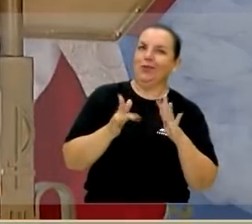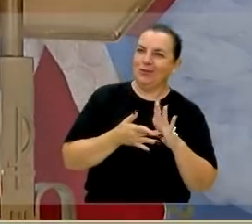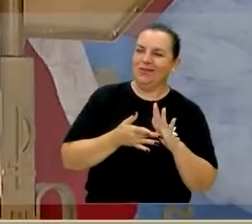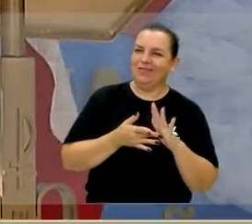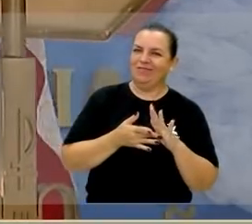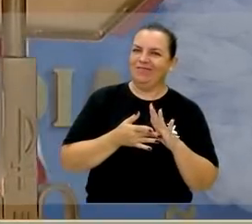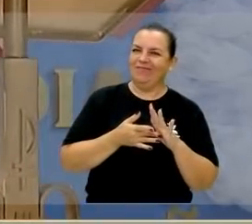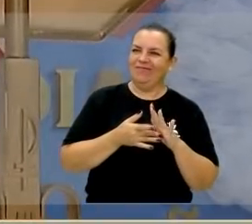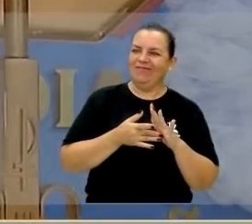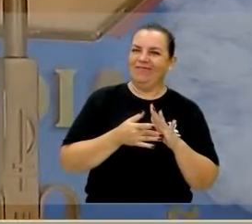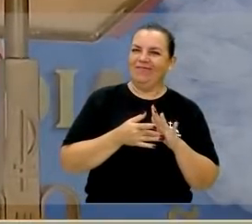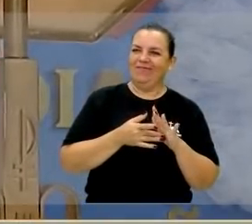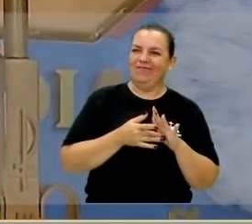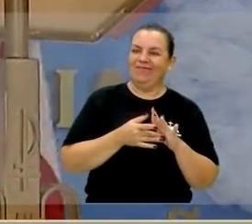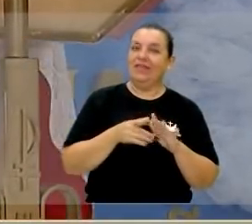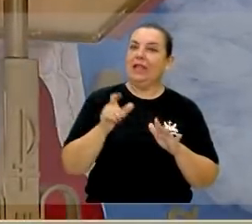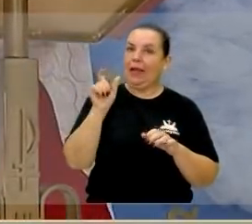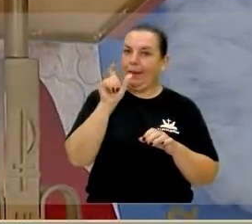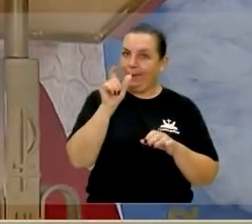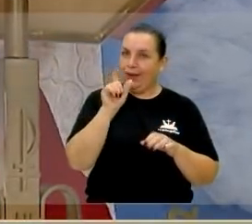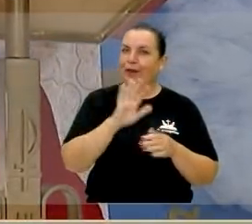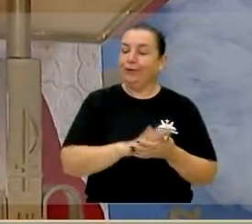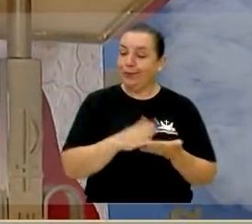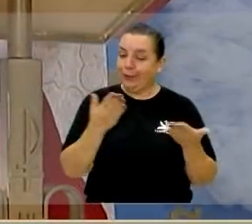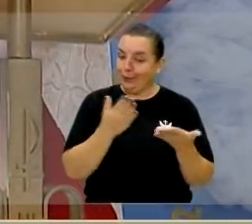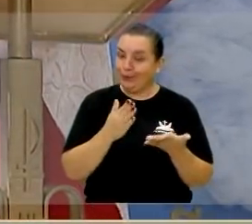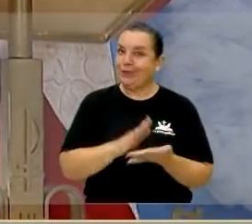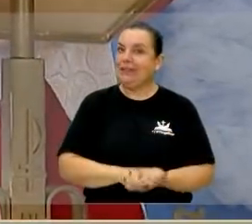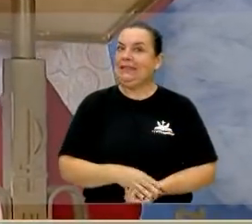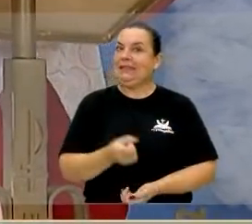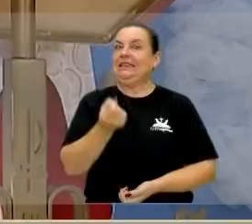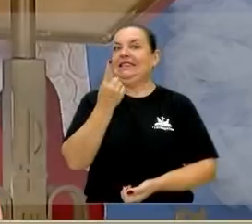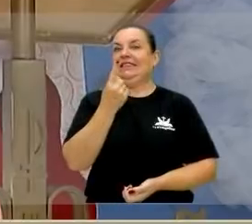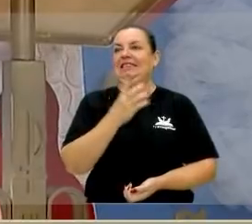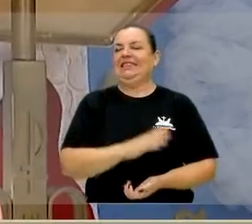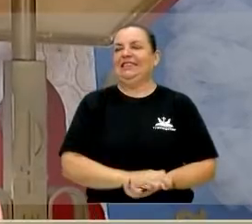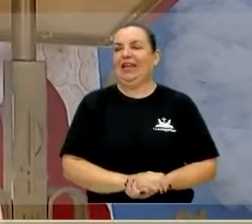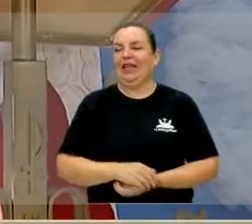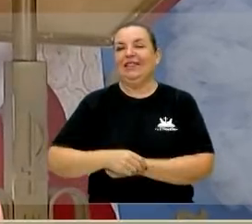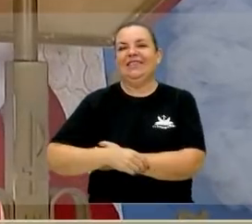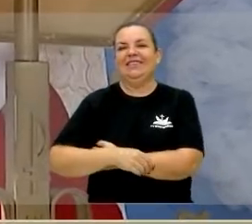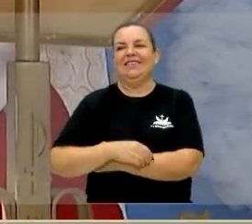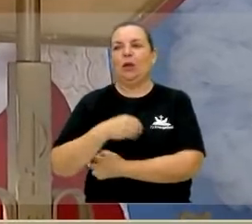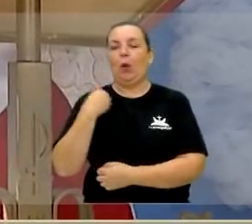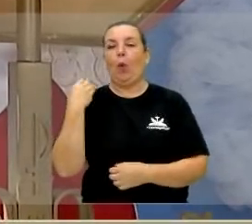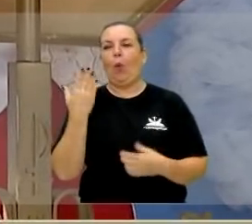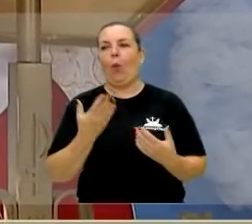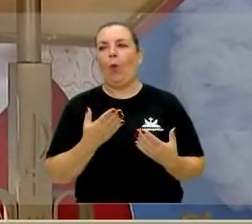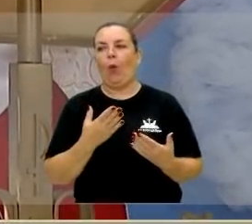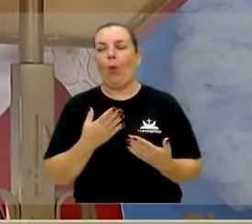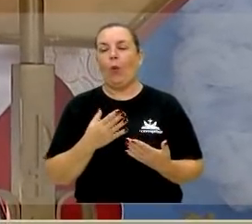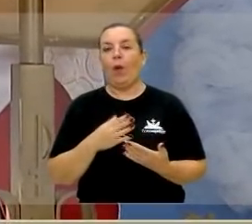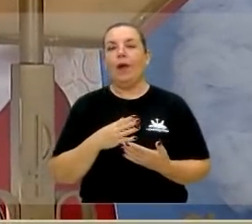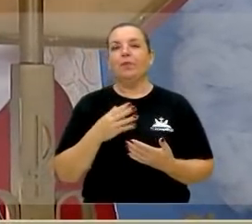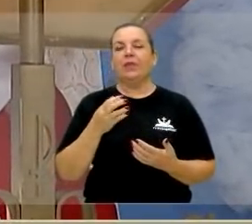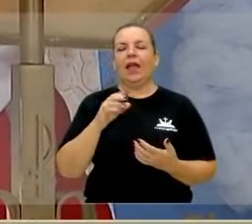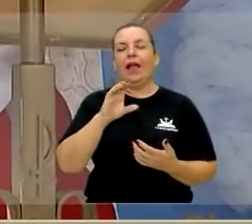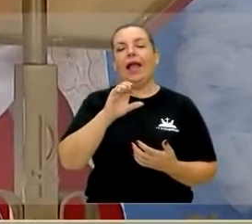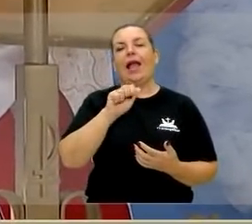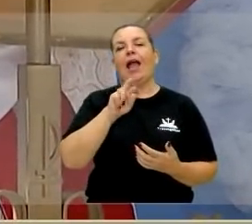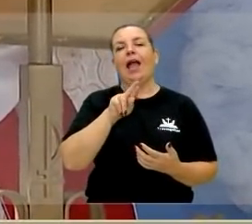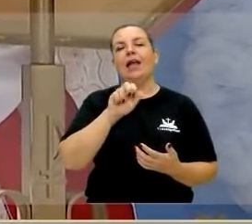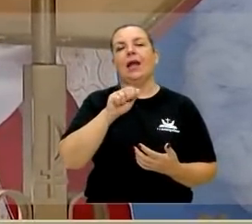Essa palavra cai como uma luva, ou como disse um rapaz hoje, uma carapuça.